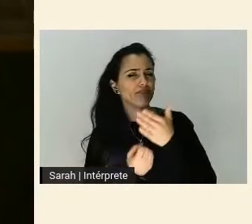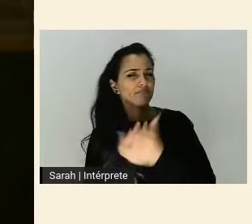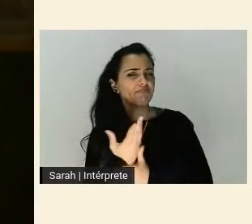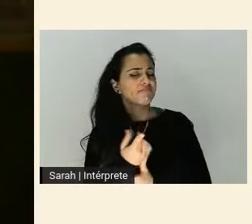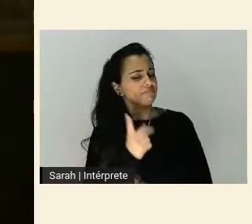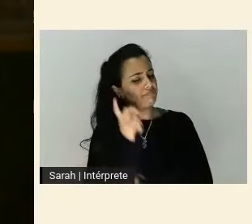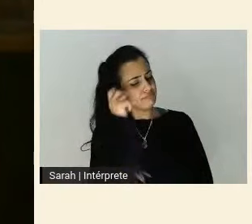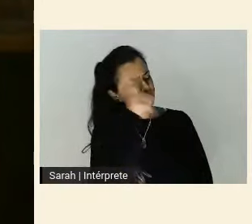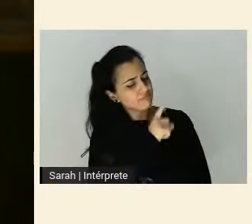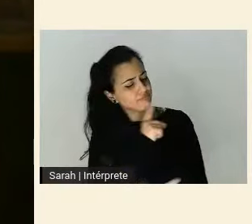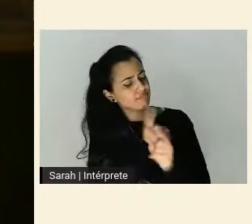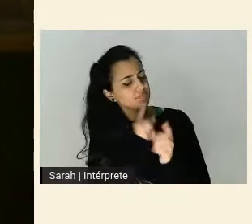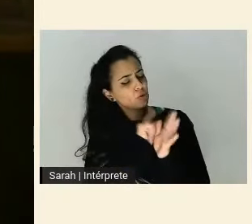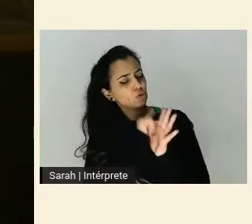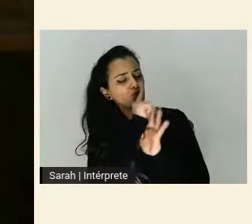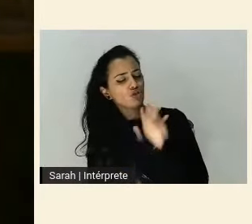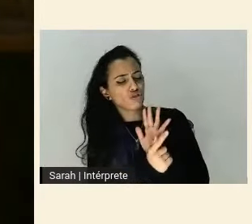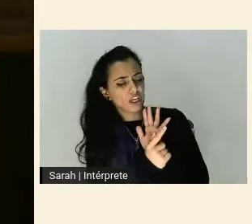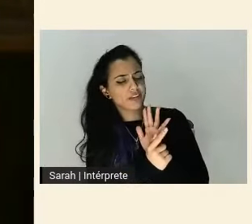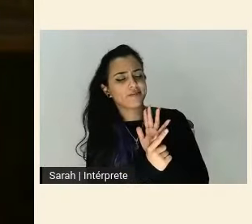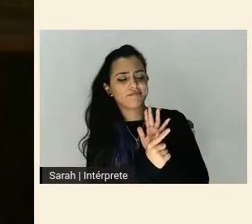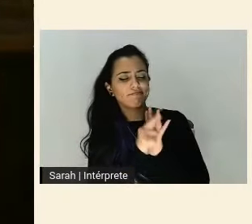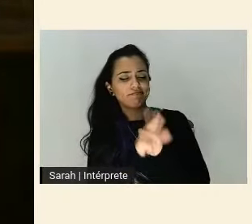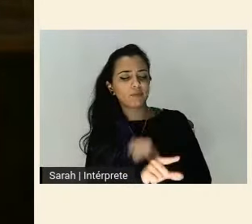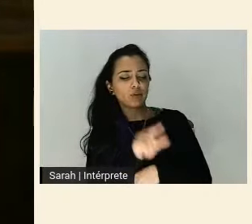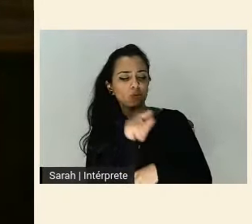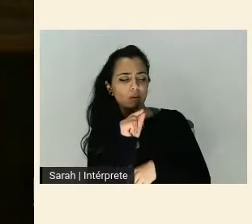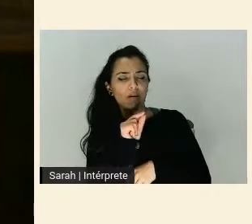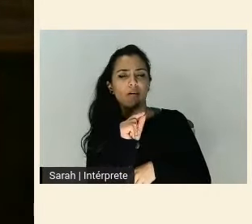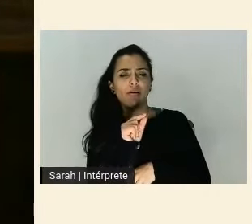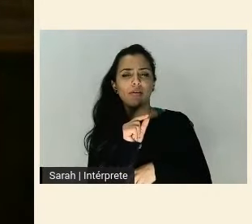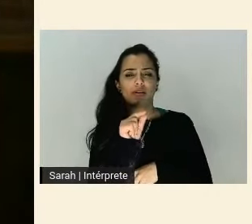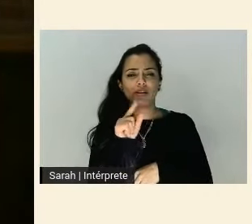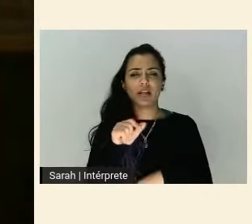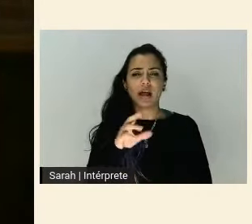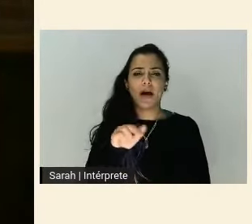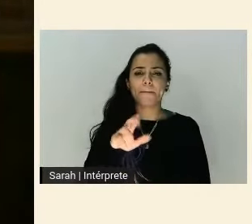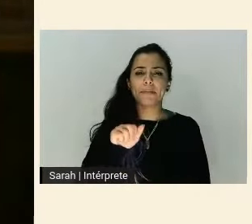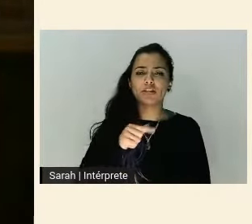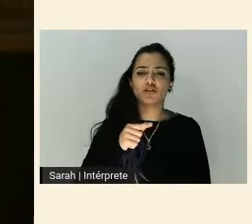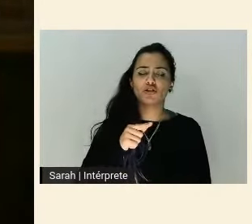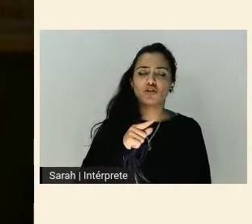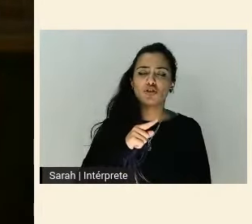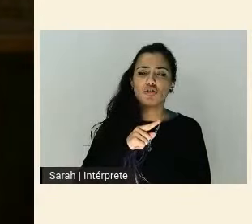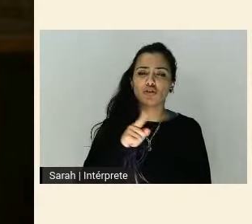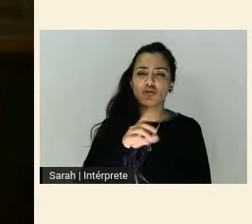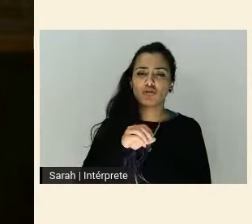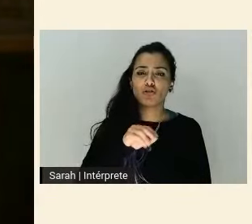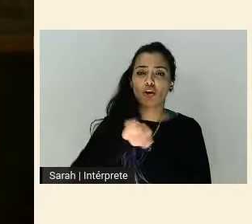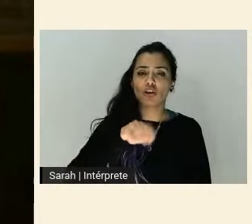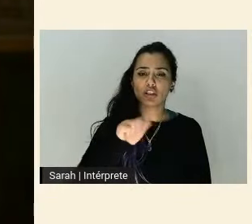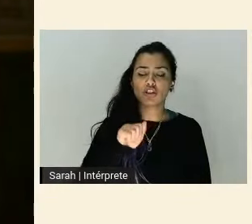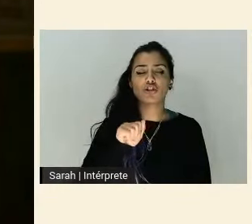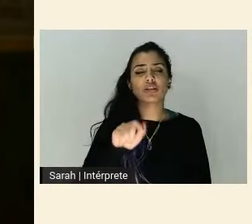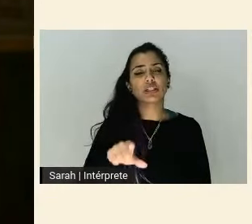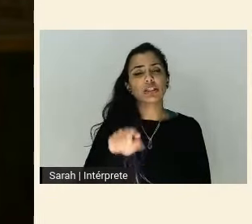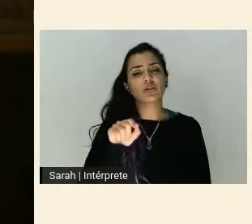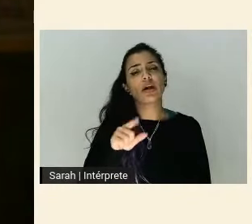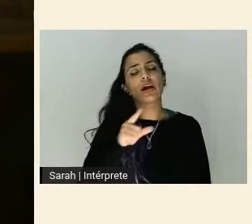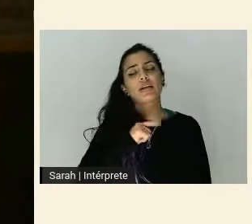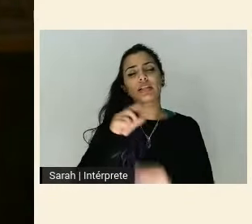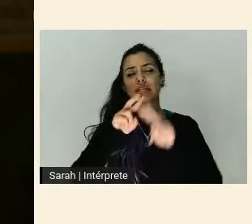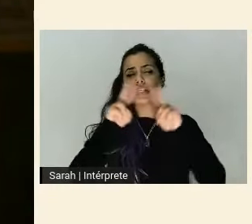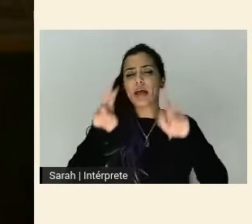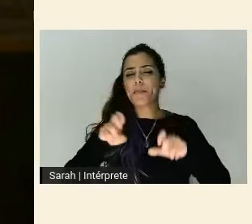acabou tomando como uma rapsódia, uma coletânea de contos que articulavam velhos temas